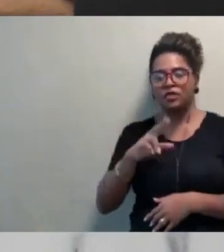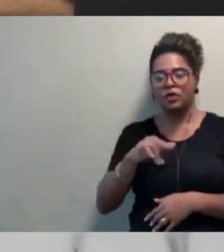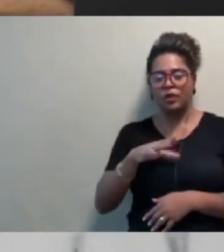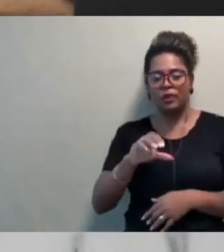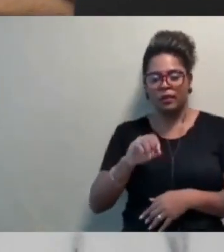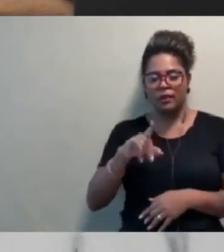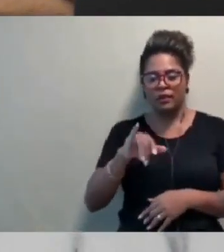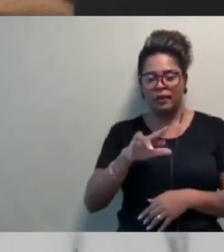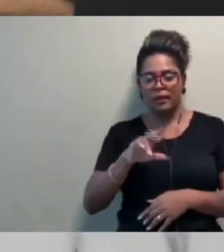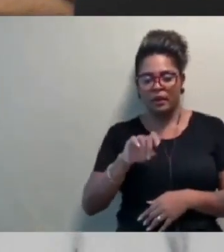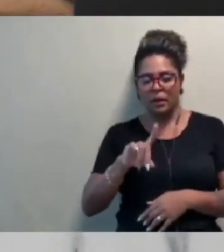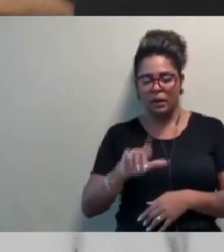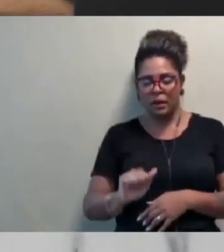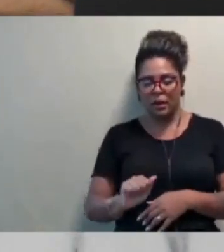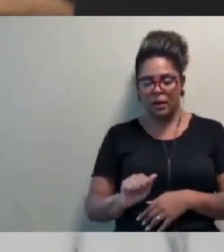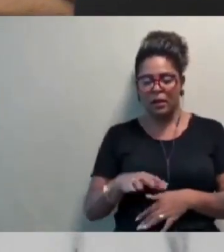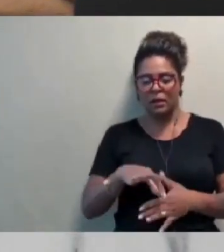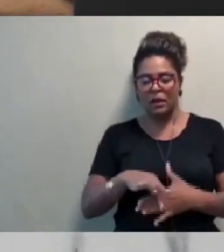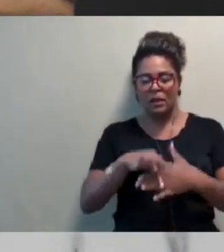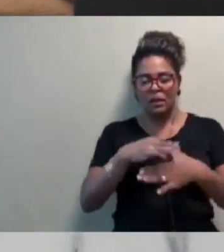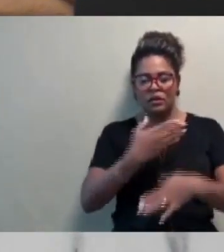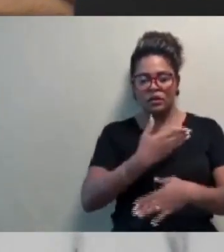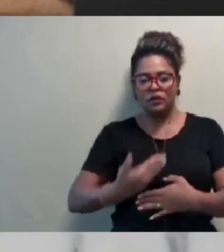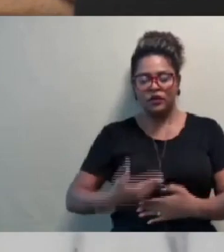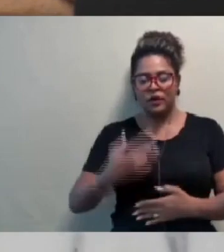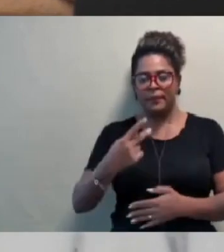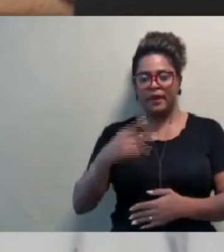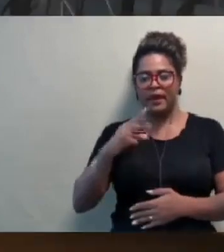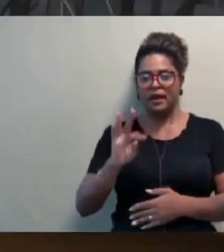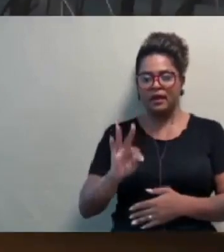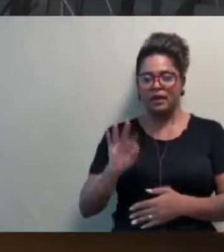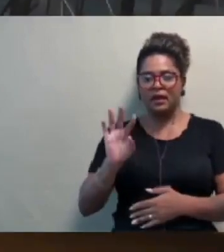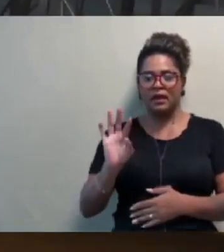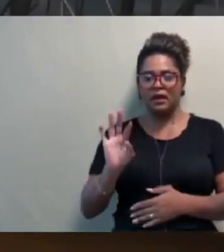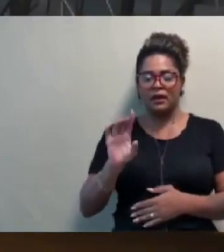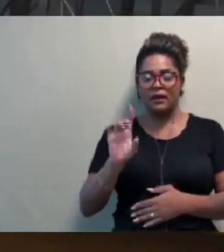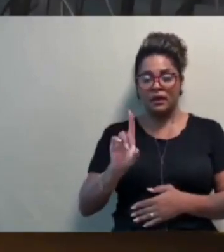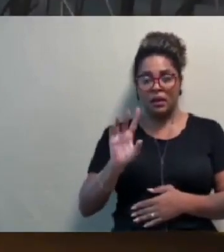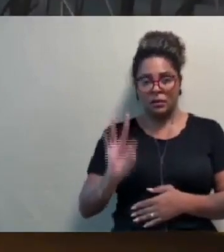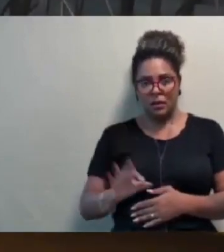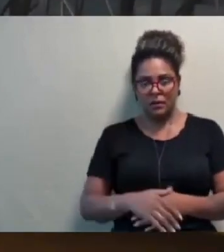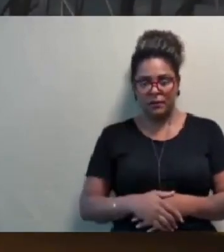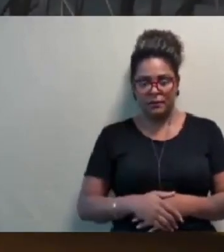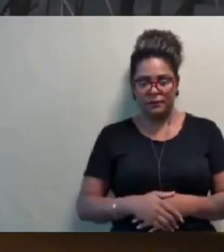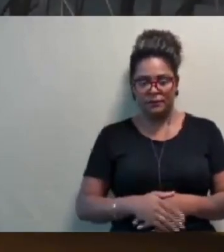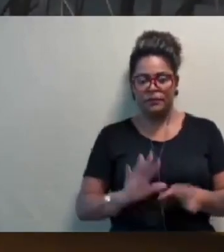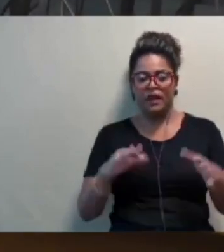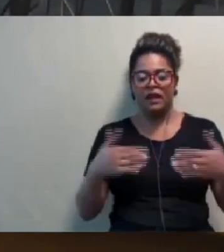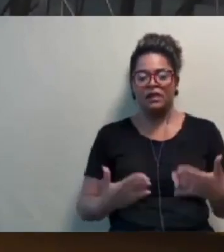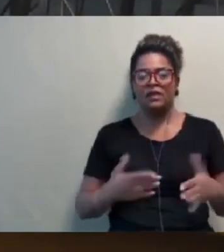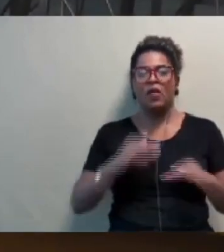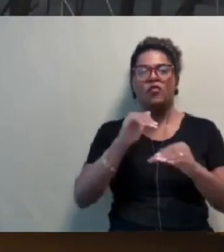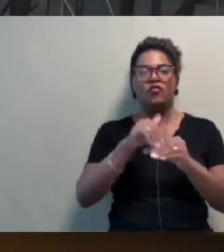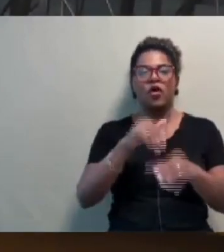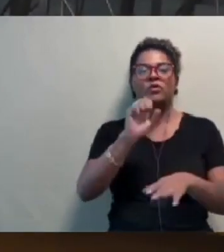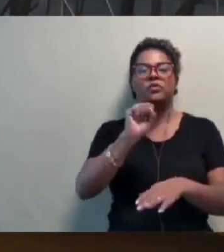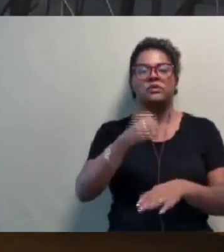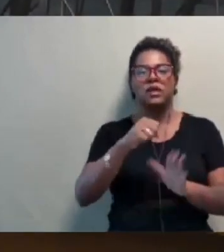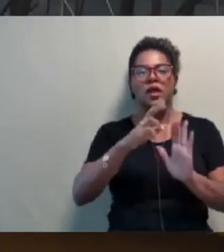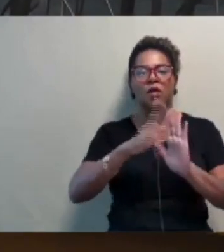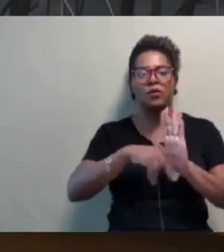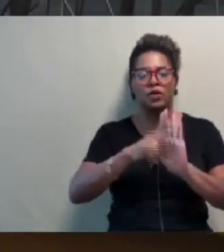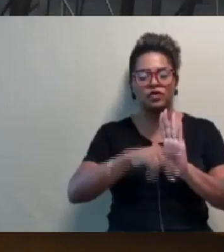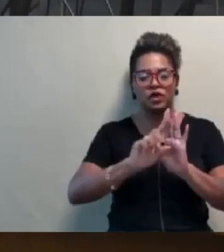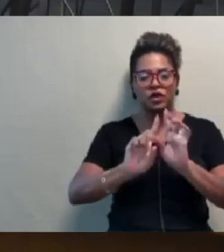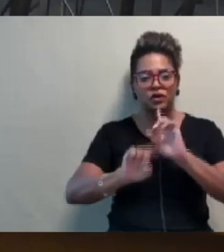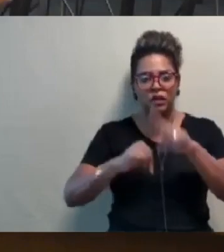votar o projeto, votação com preferência, requerimento de Vossa Excelência. Ok. Então, encaminhar o voto sim ao projeto. Em seguida, me parece que nós